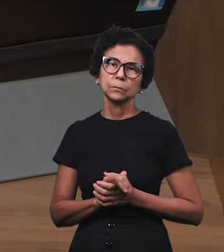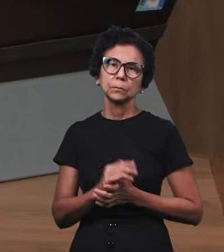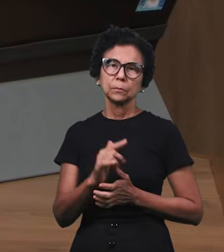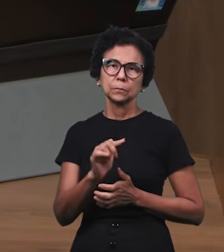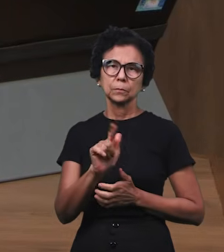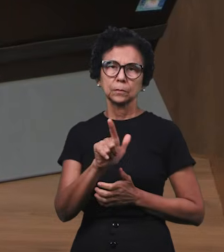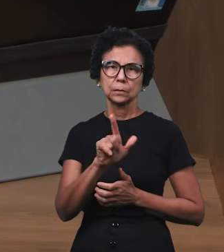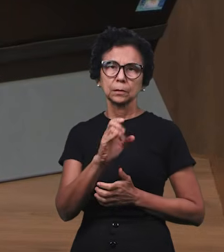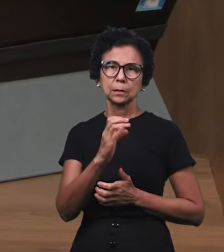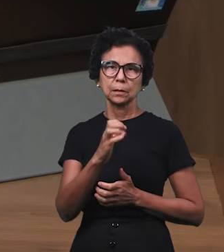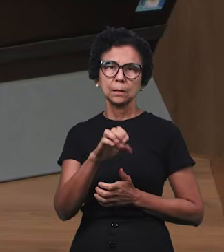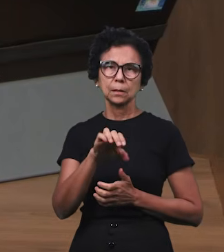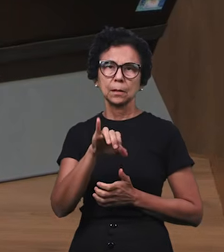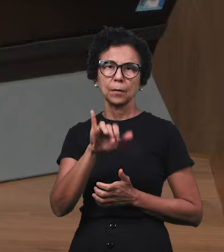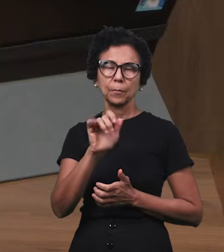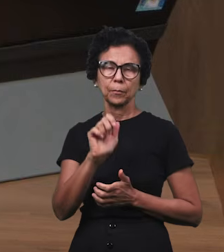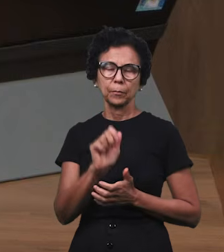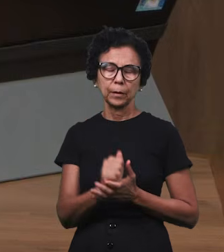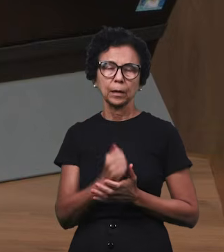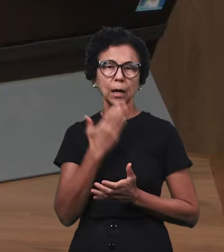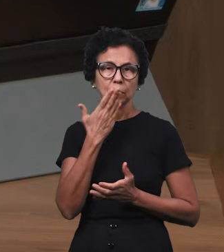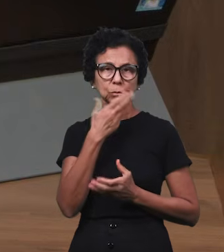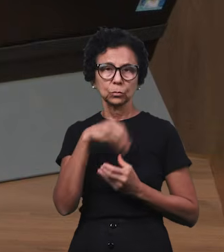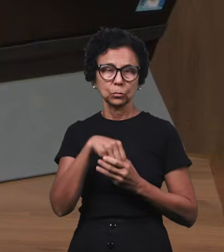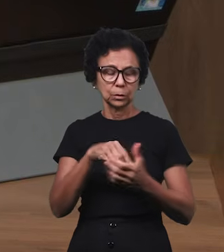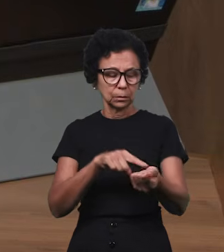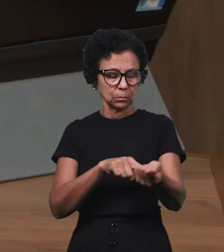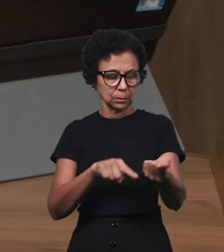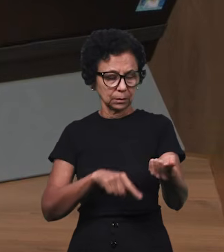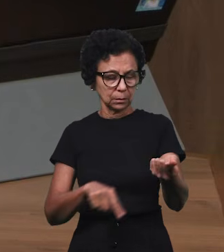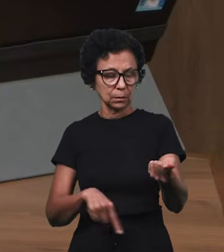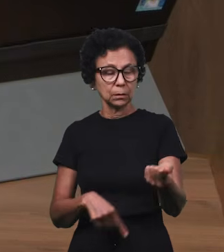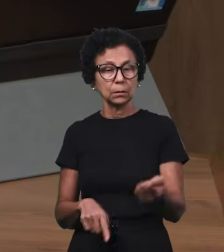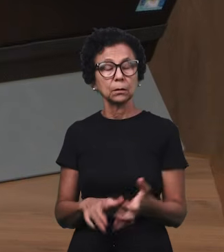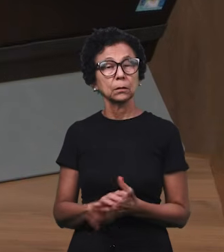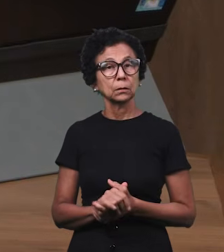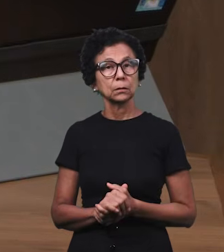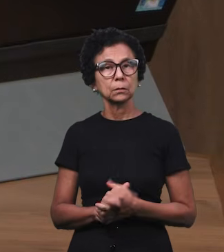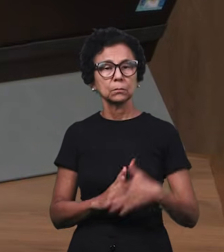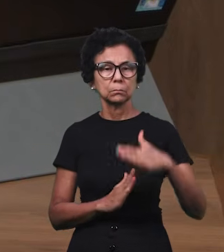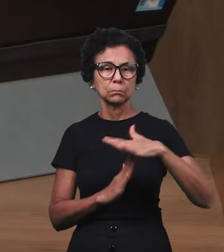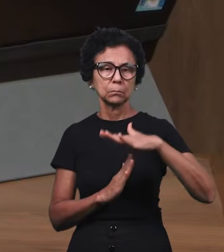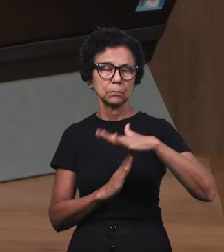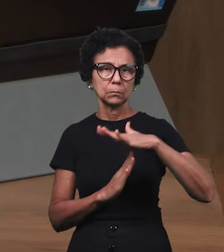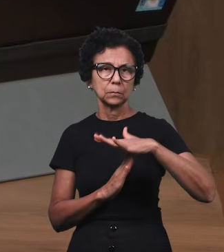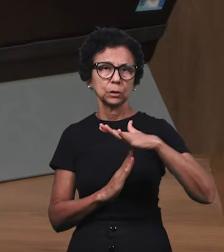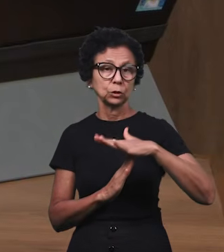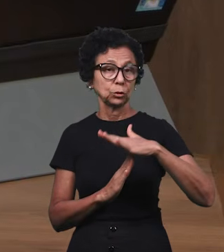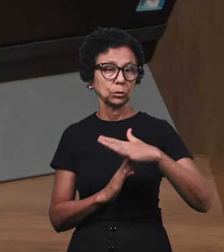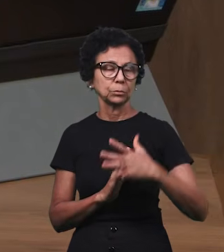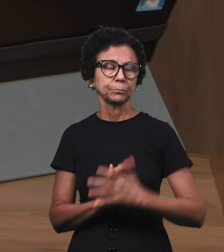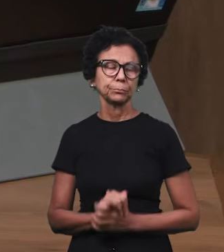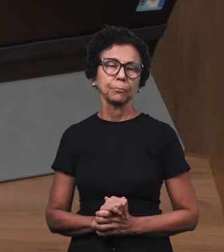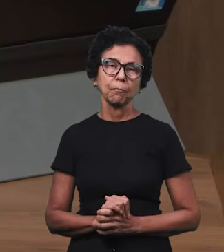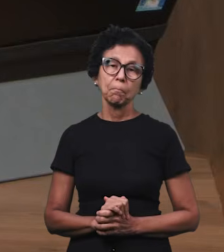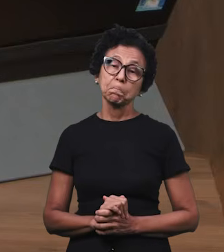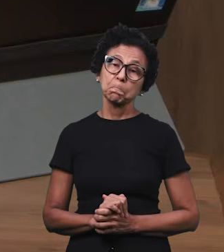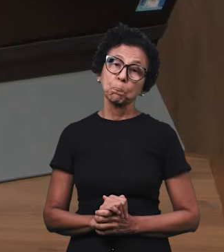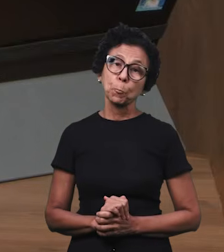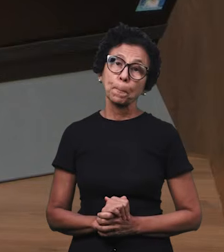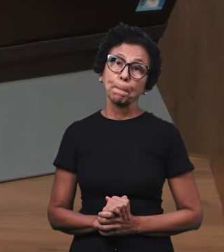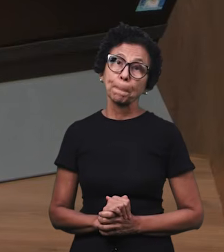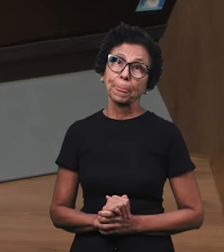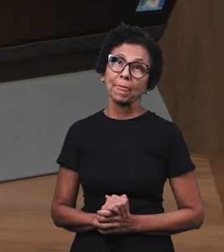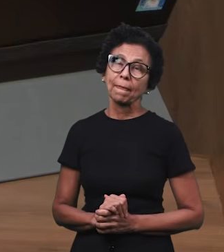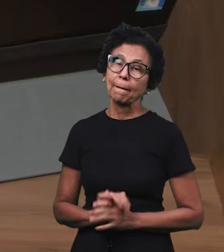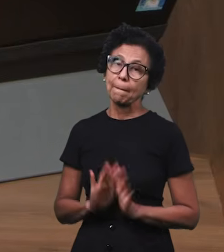Glicemia, que é o açúcar no sangue, dentro da meta também, porque se estiverem dentro da meta, a possibilidade de desenvolver uma doença